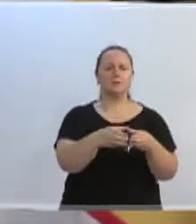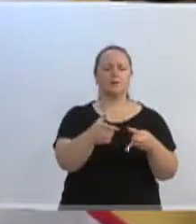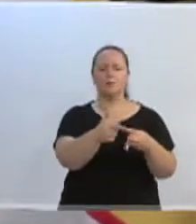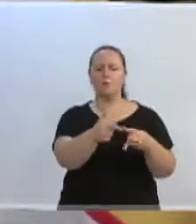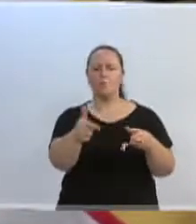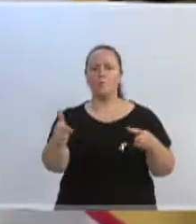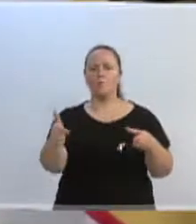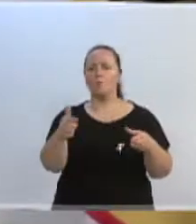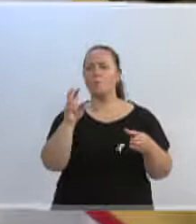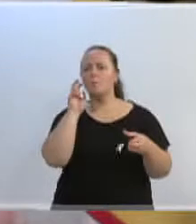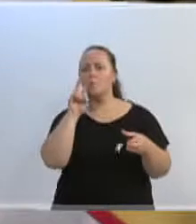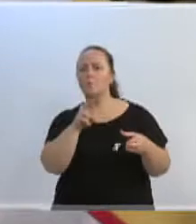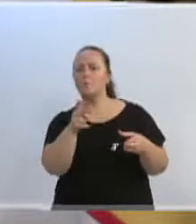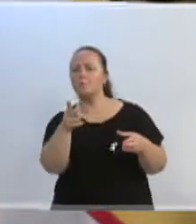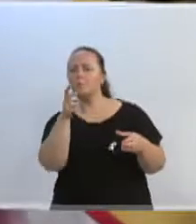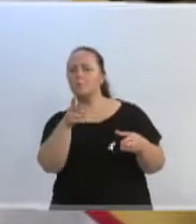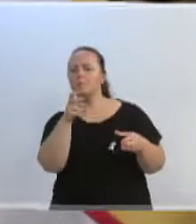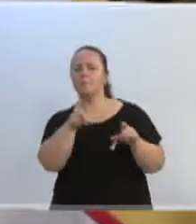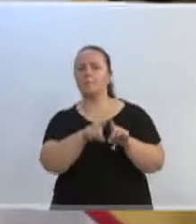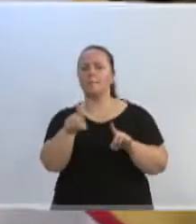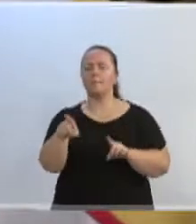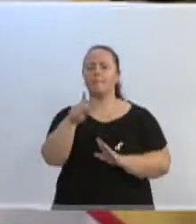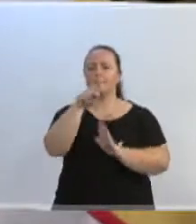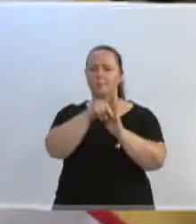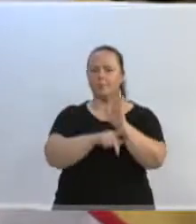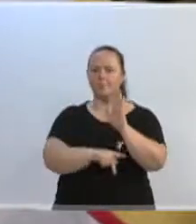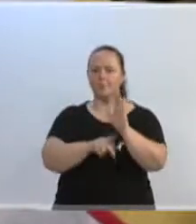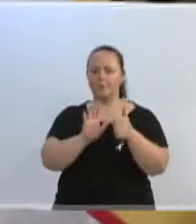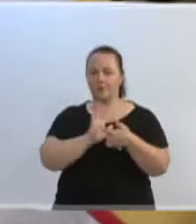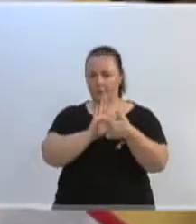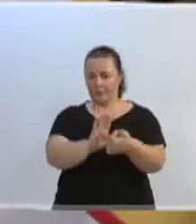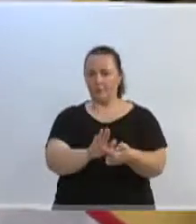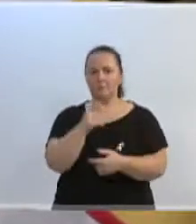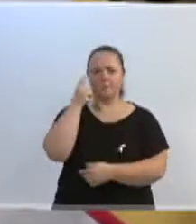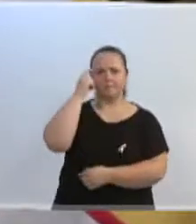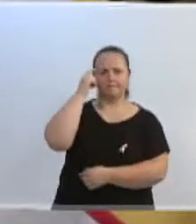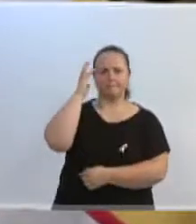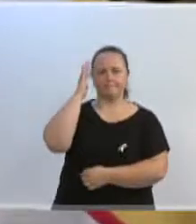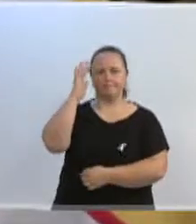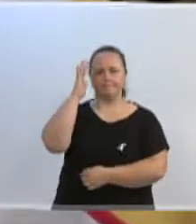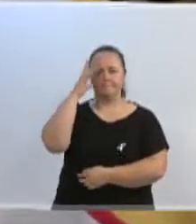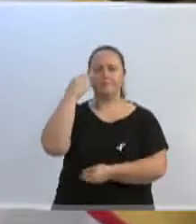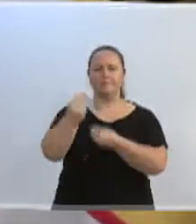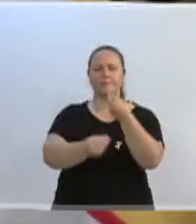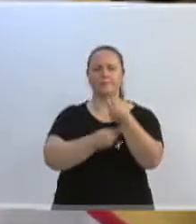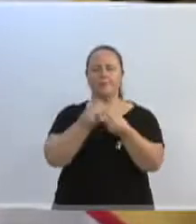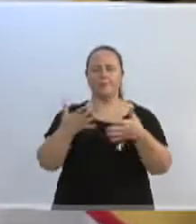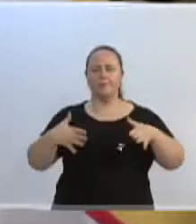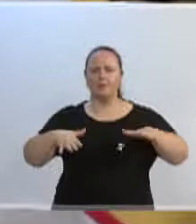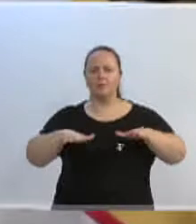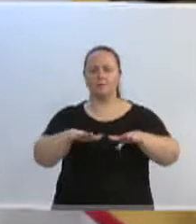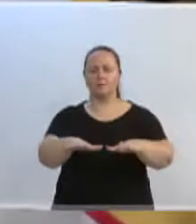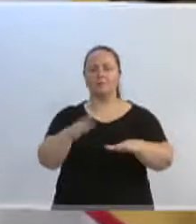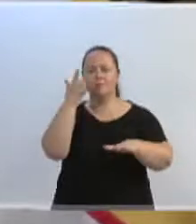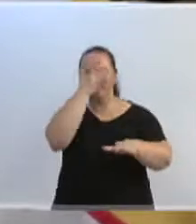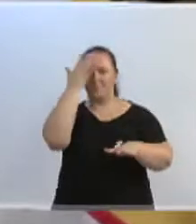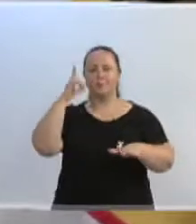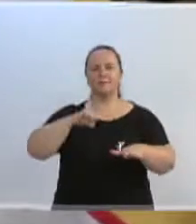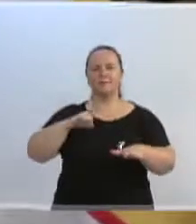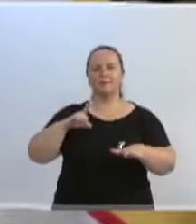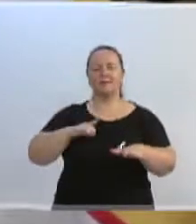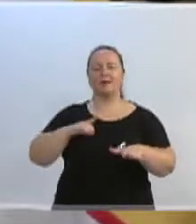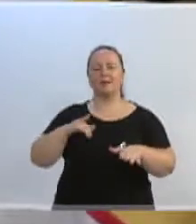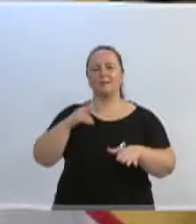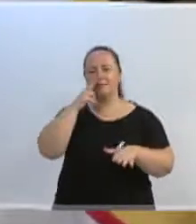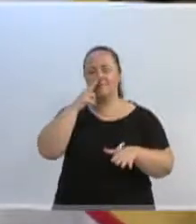desse segmento, mas foi o projeto que apresentei para também pensar na acessibilidade e na inclusão das pessoas ostomizadas no nosso